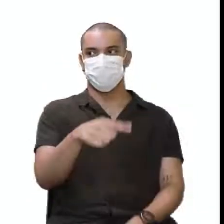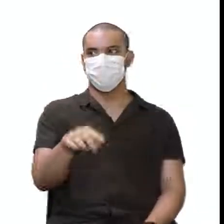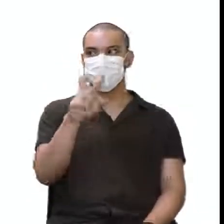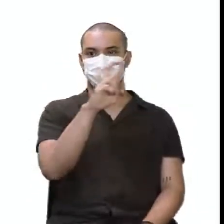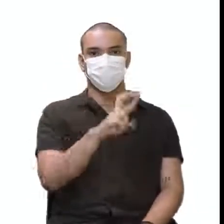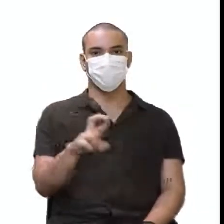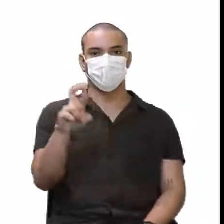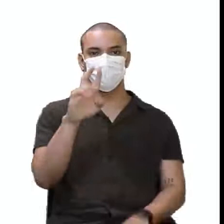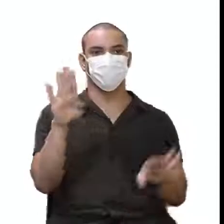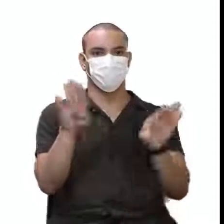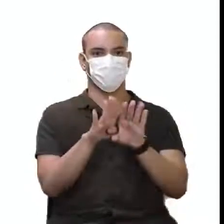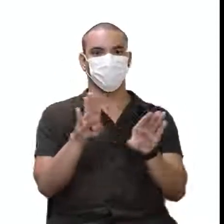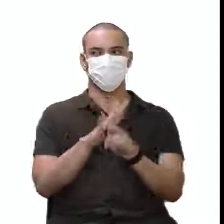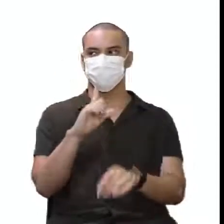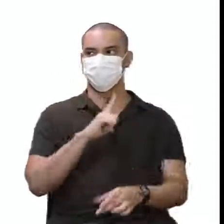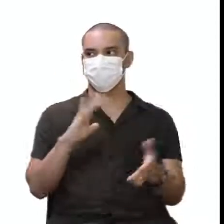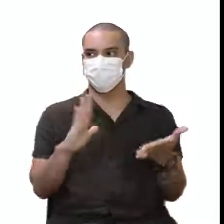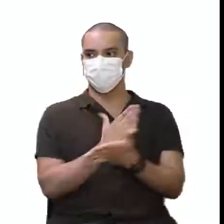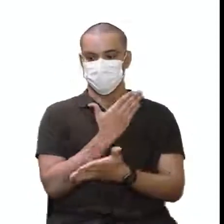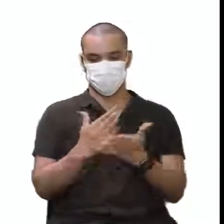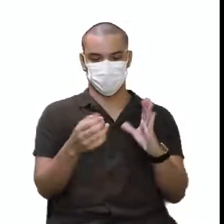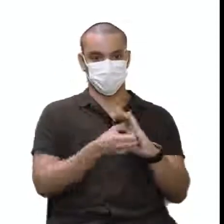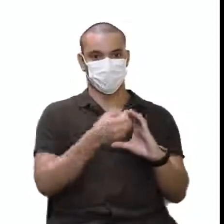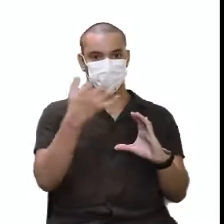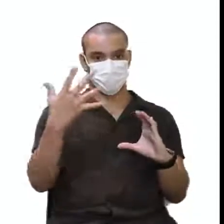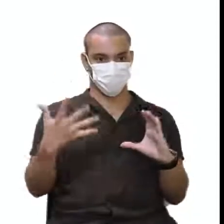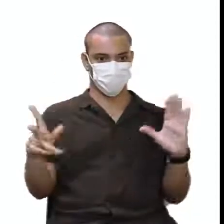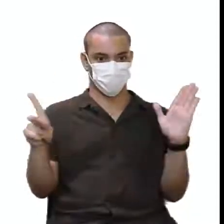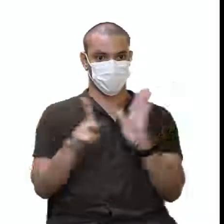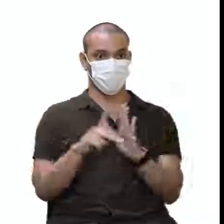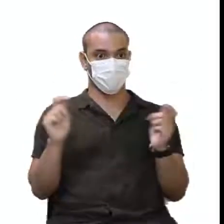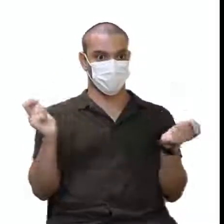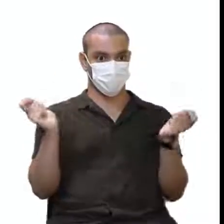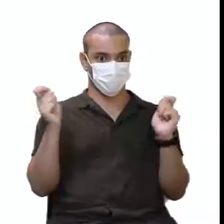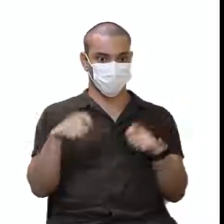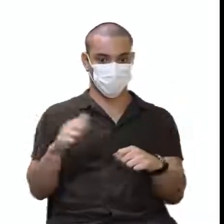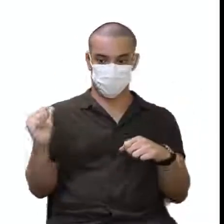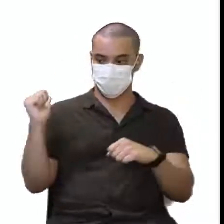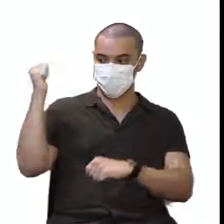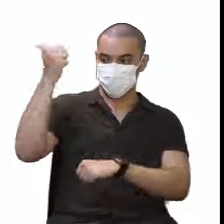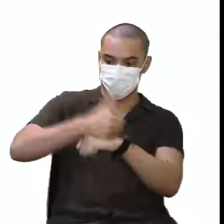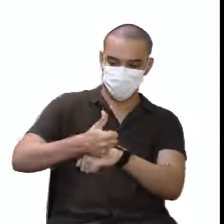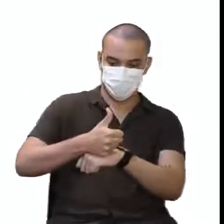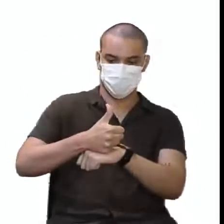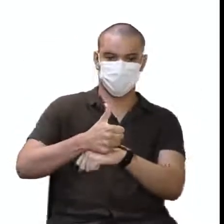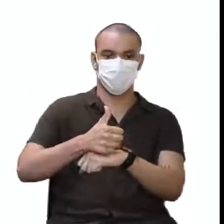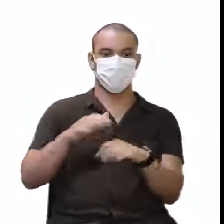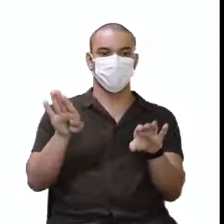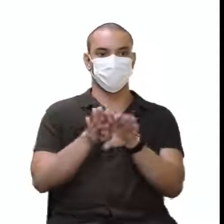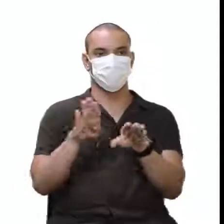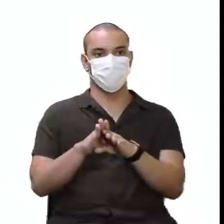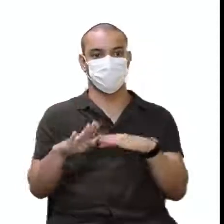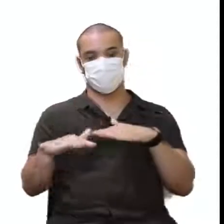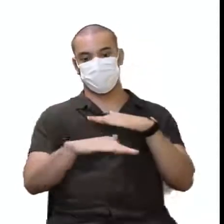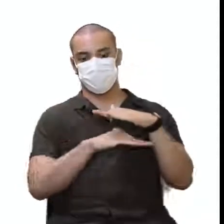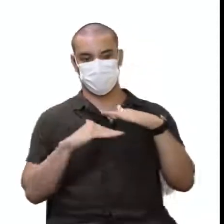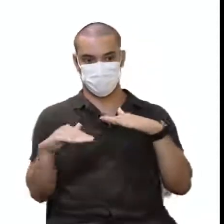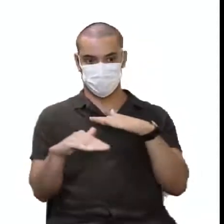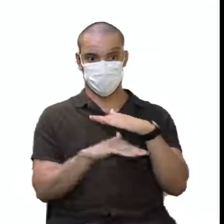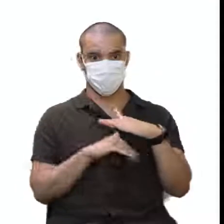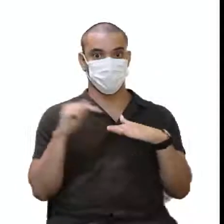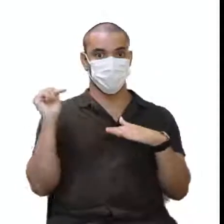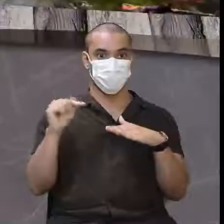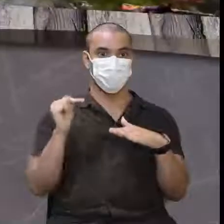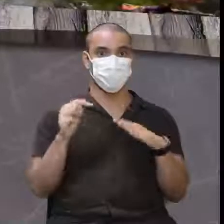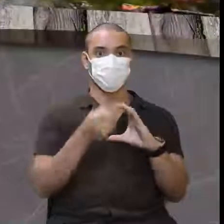que existiam características dominantes e características recessivas. Essas